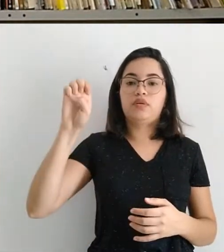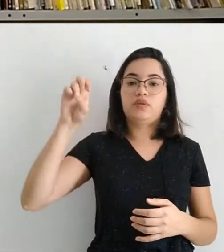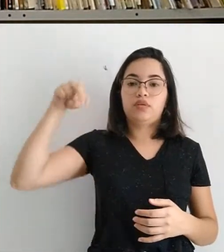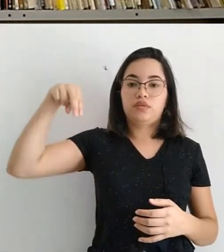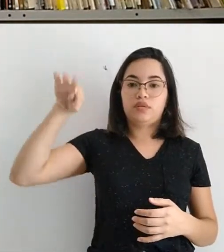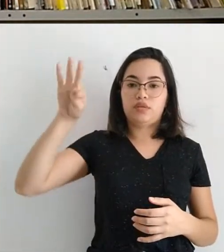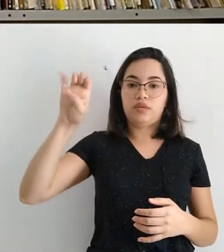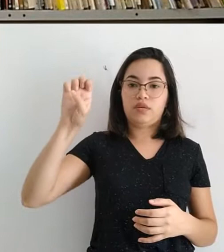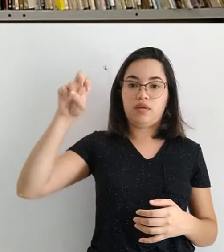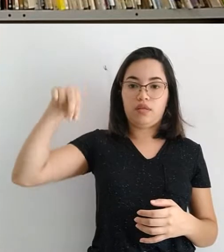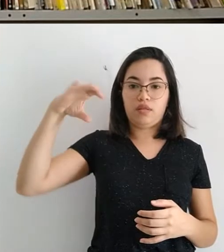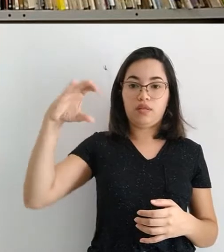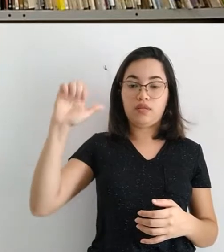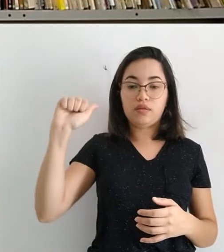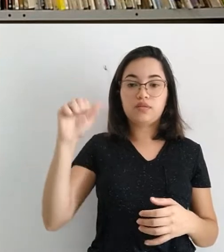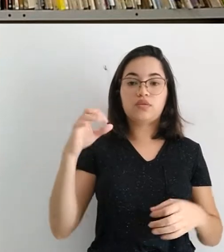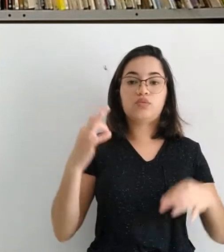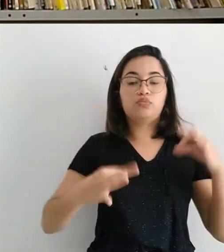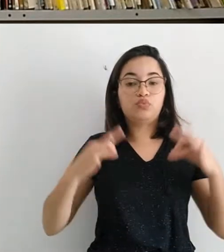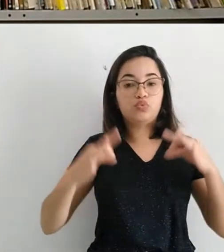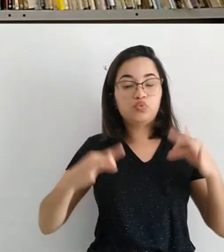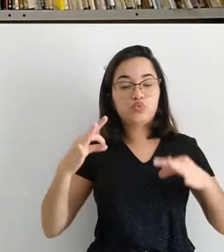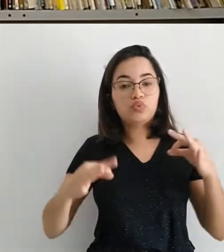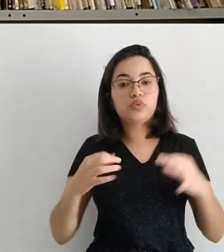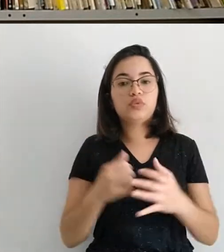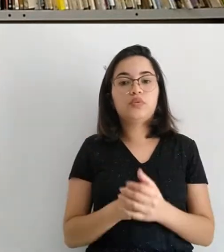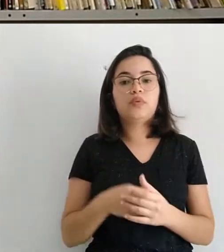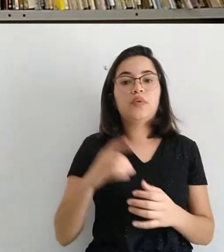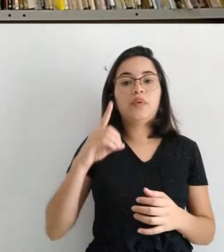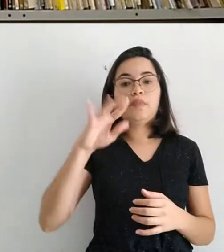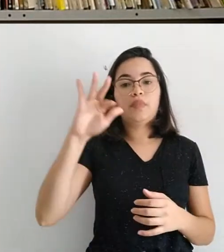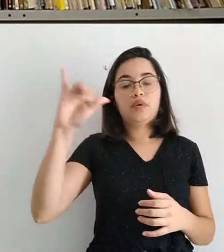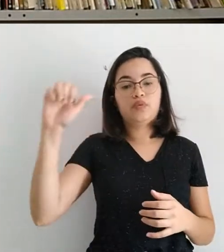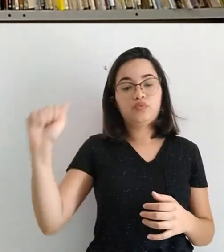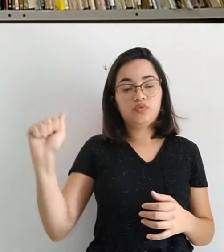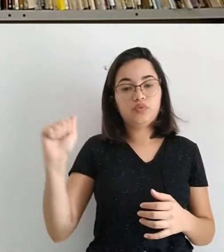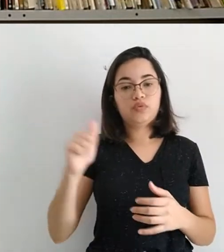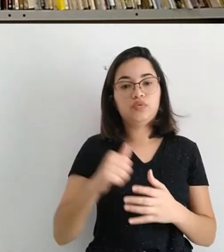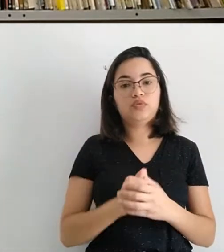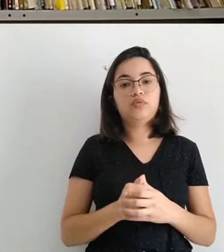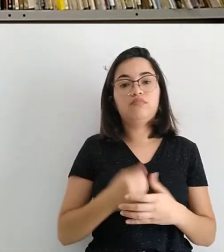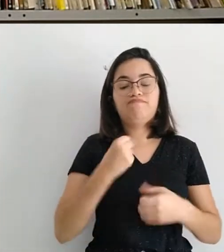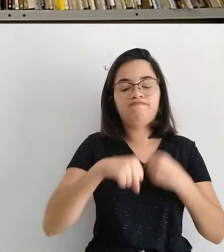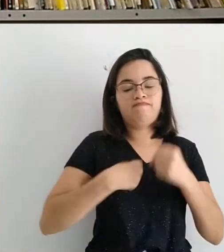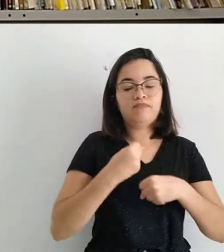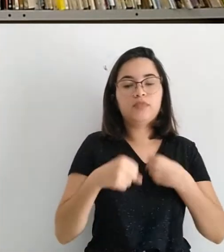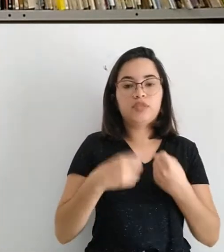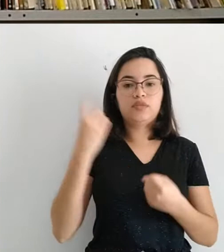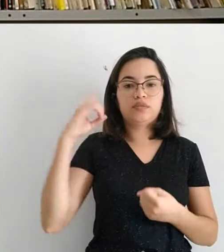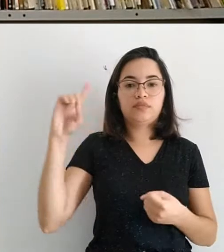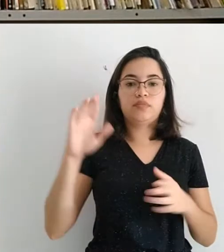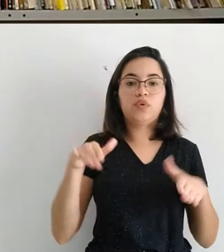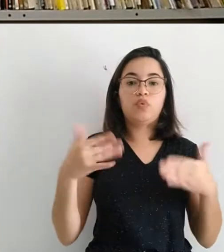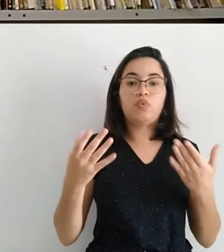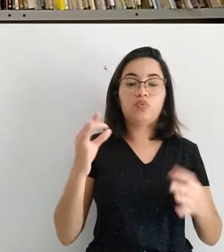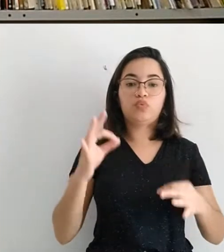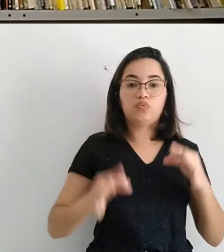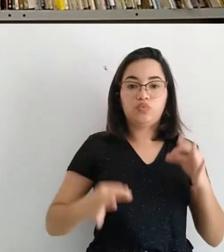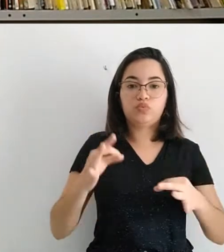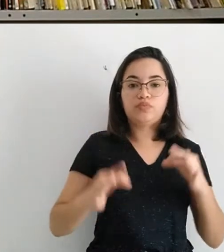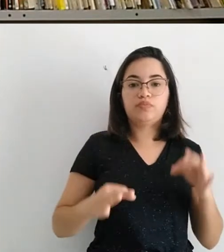sentença, um juízo para aquele dia da ira, quando o